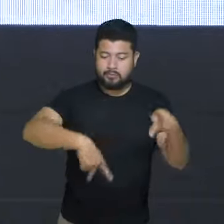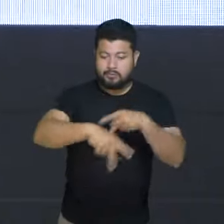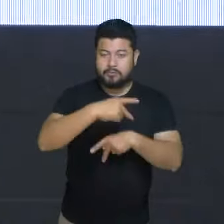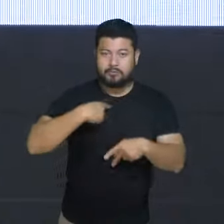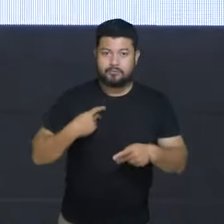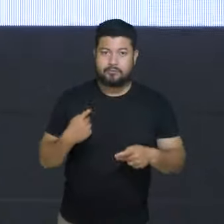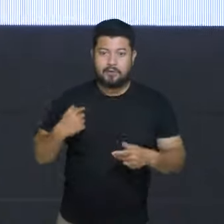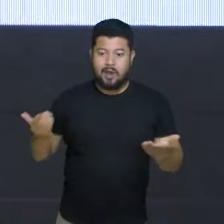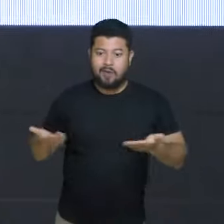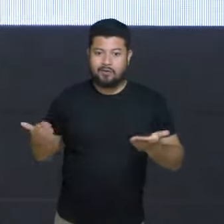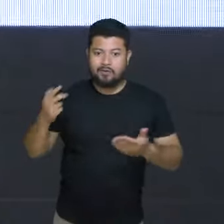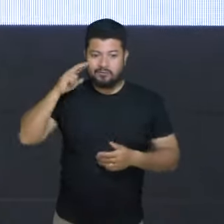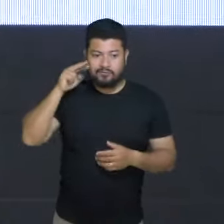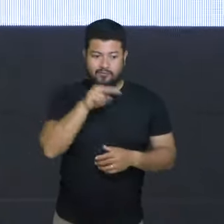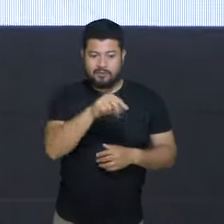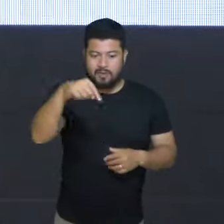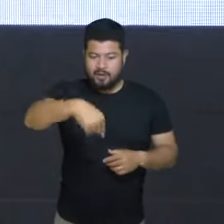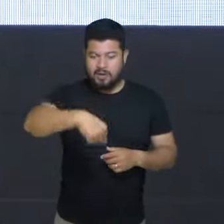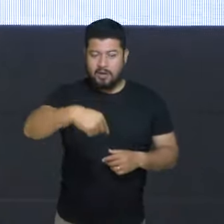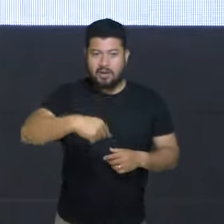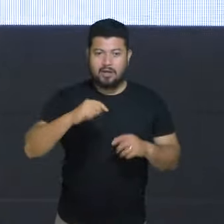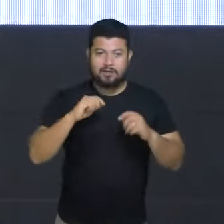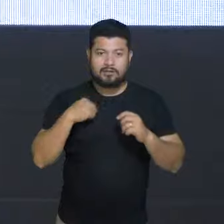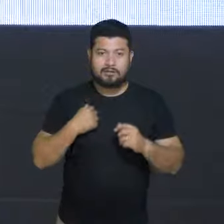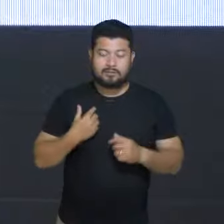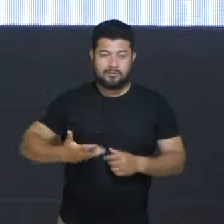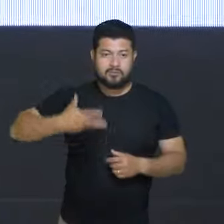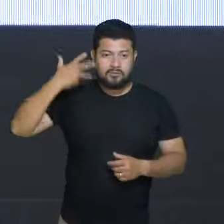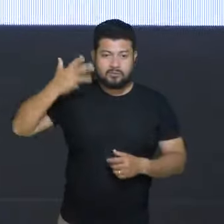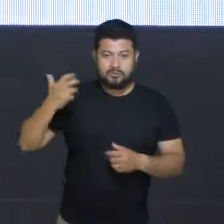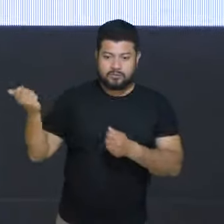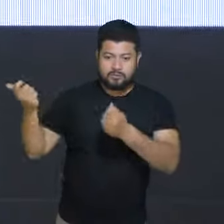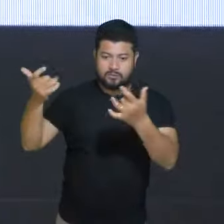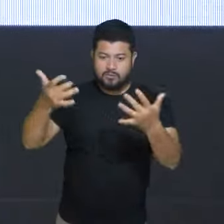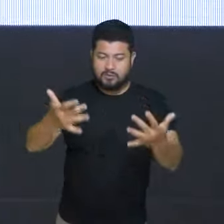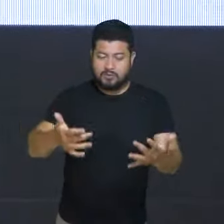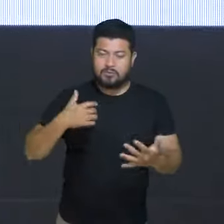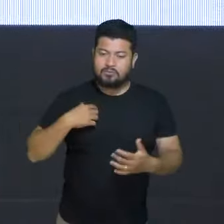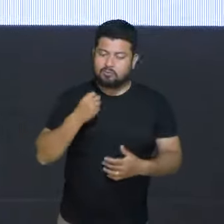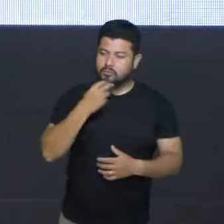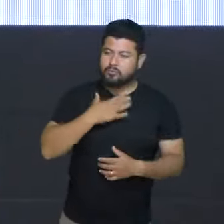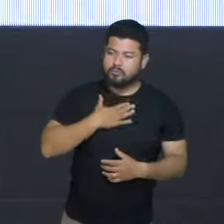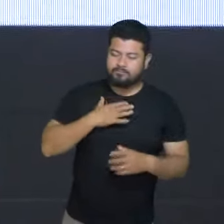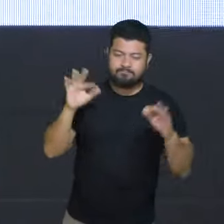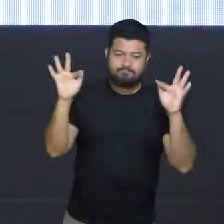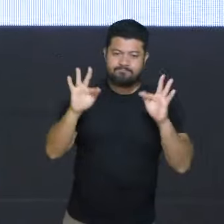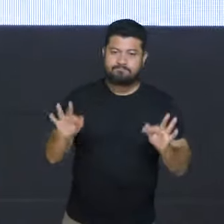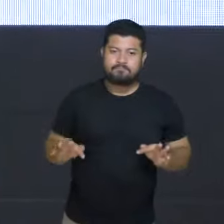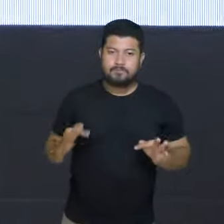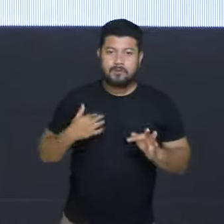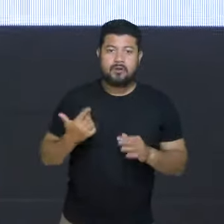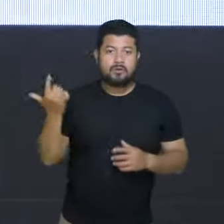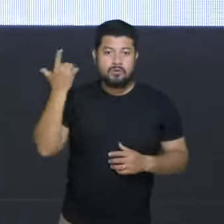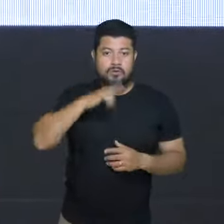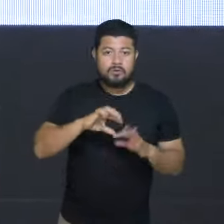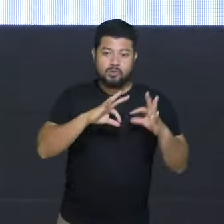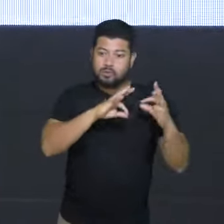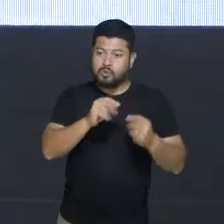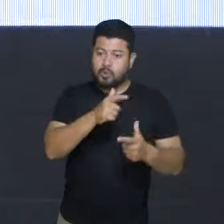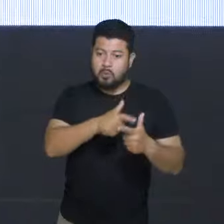a maneira como vossa excelência fez a apresentação contextualizou eh conseguiu apresentar toda a problemática